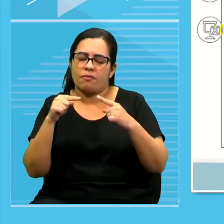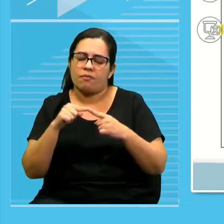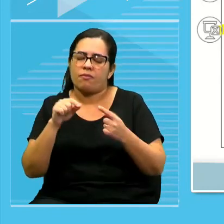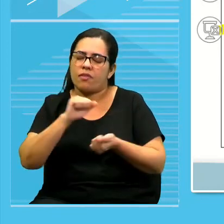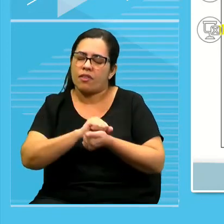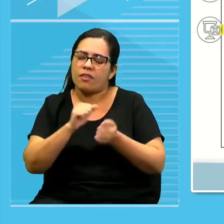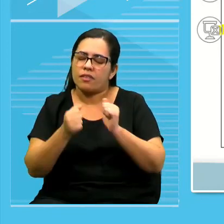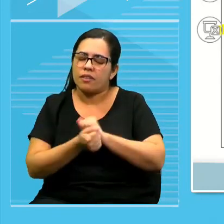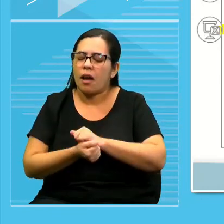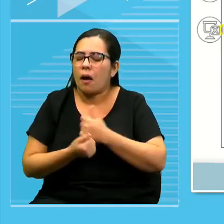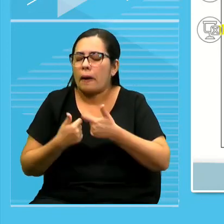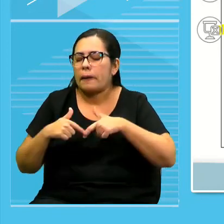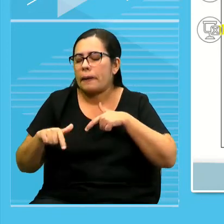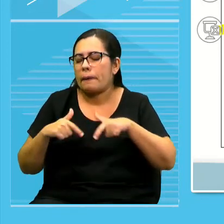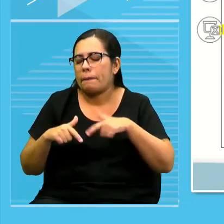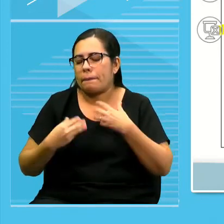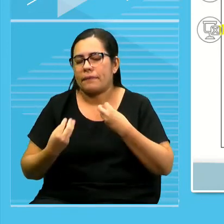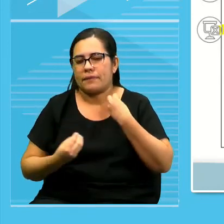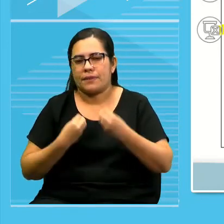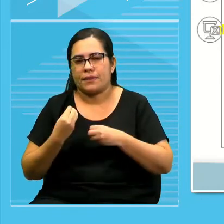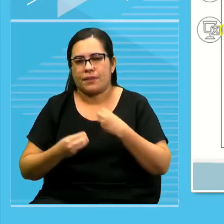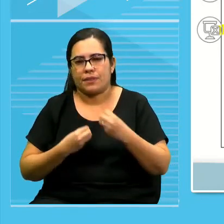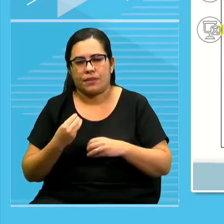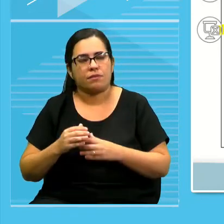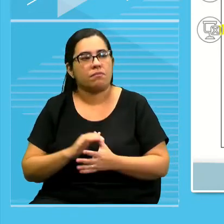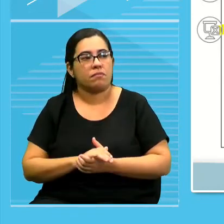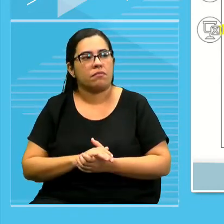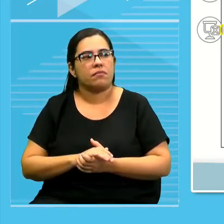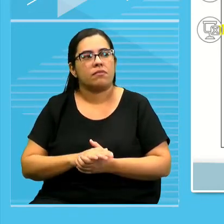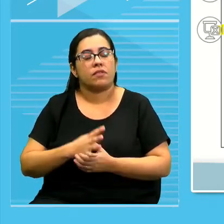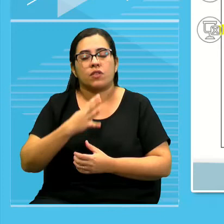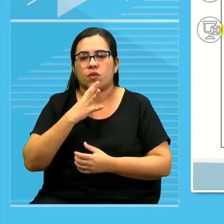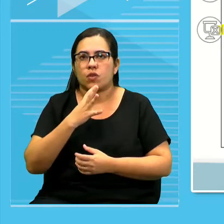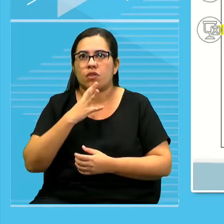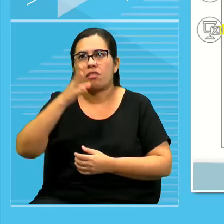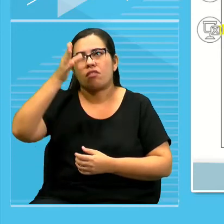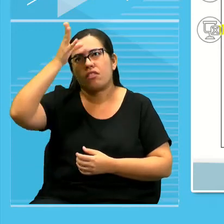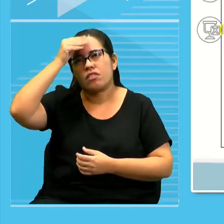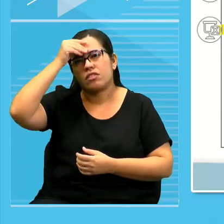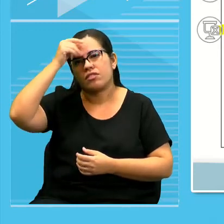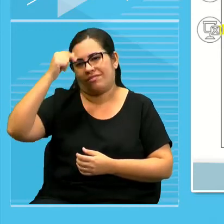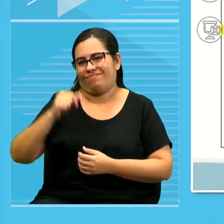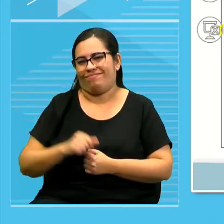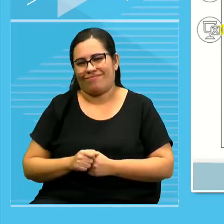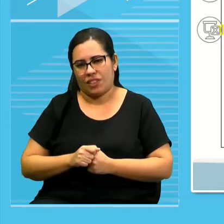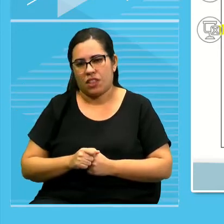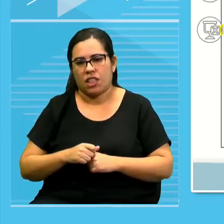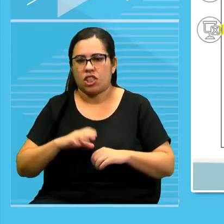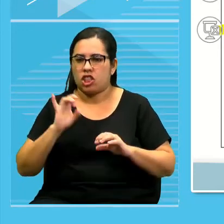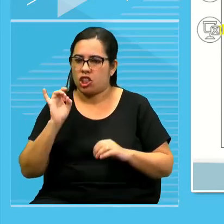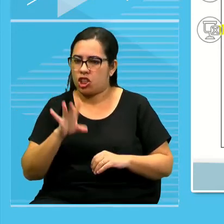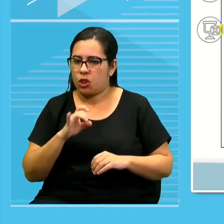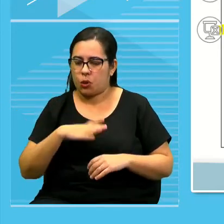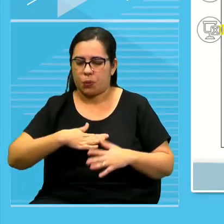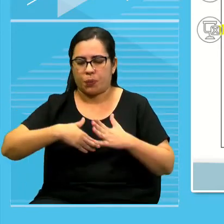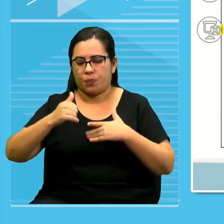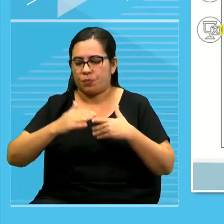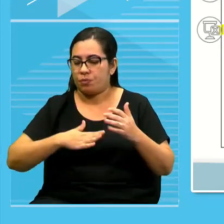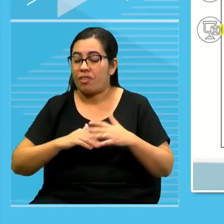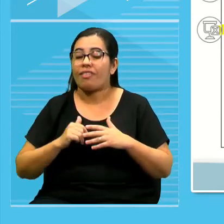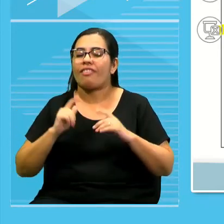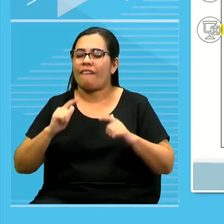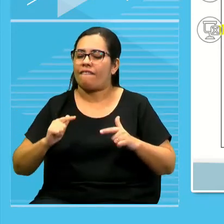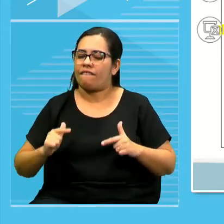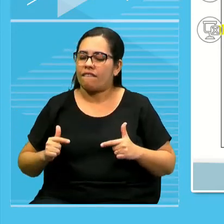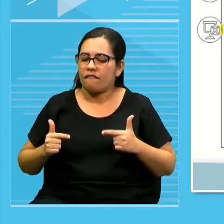ao mundo do trabalho é tu ter adquirir um conhecimento muito além de uma profissão é tu levar para a